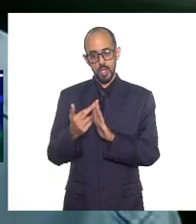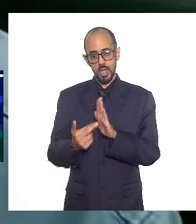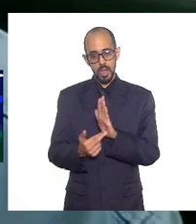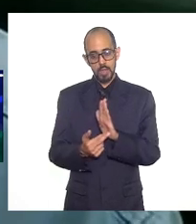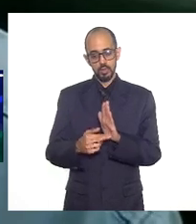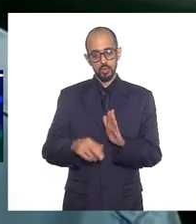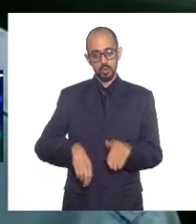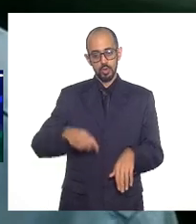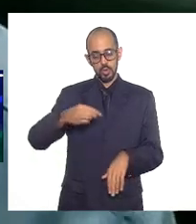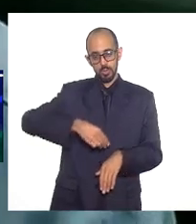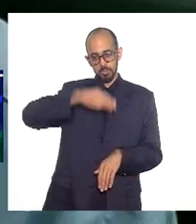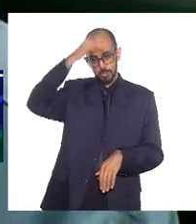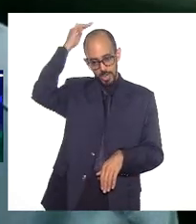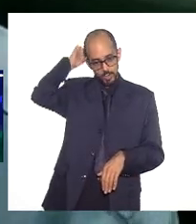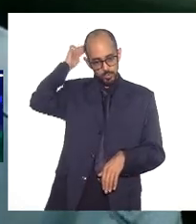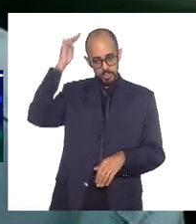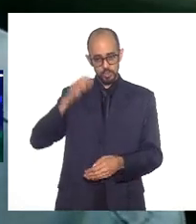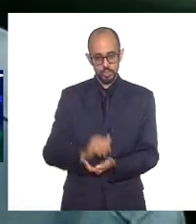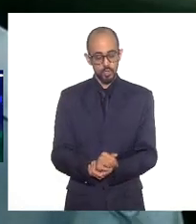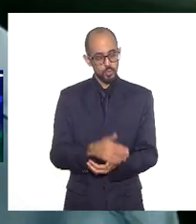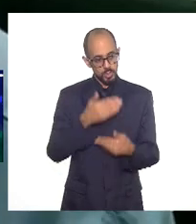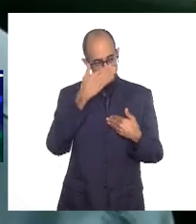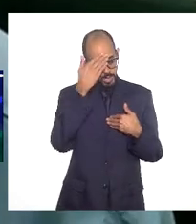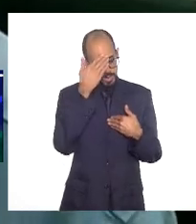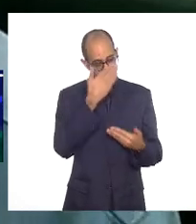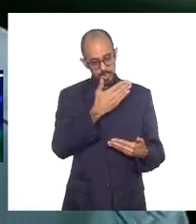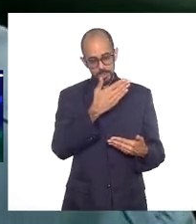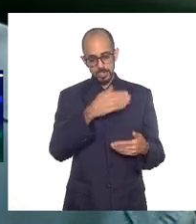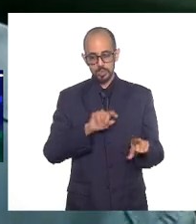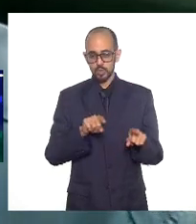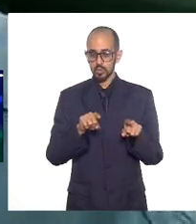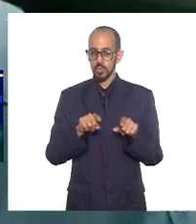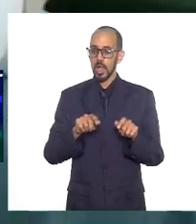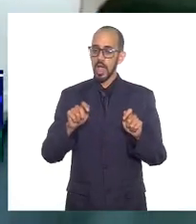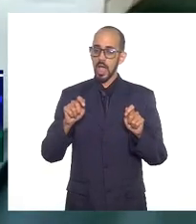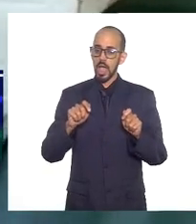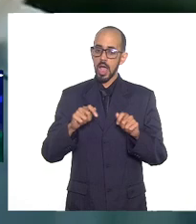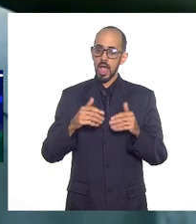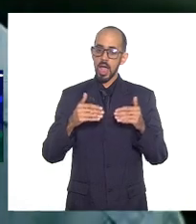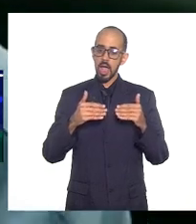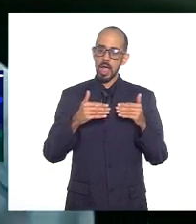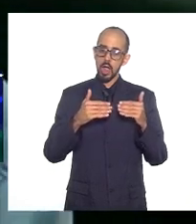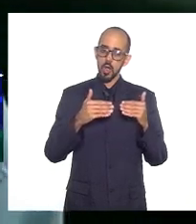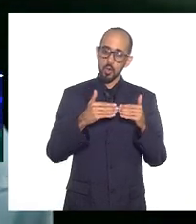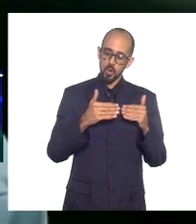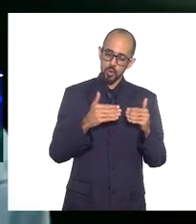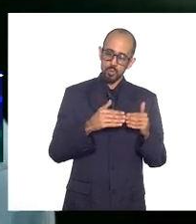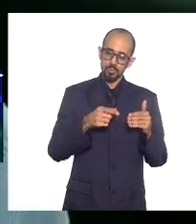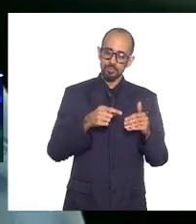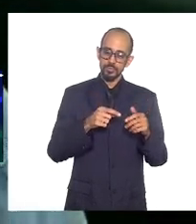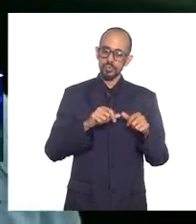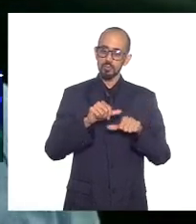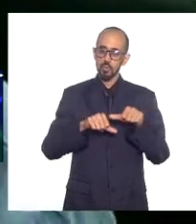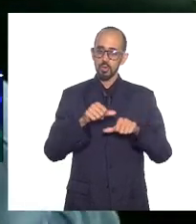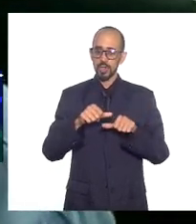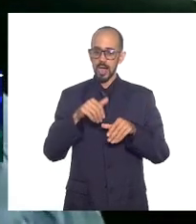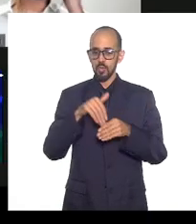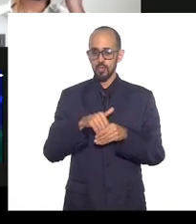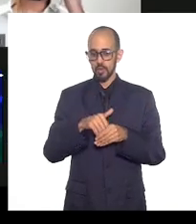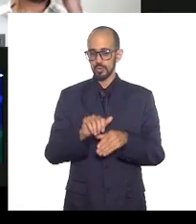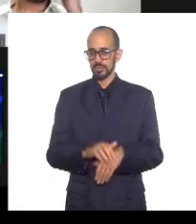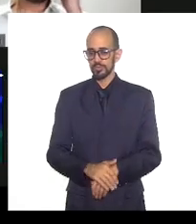deputado Márcio Pacheco, e agradeço a consideração que teve em reconsiderar o voto.